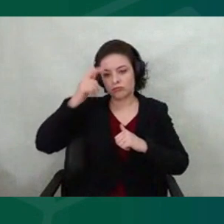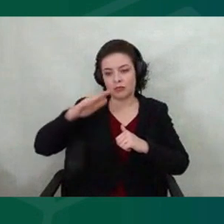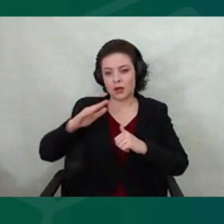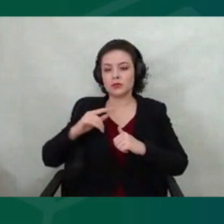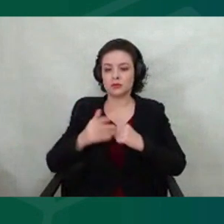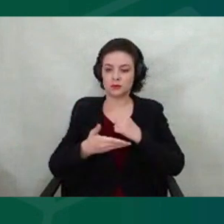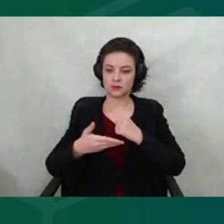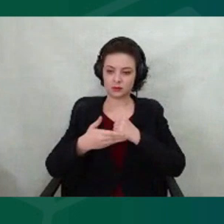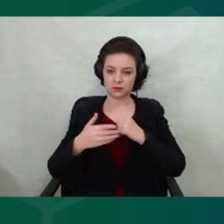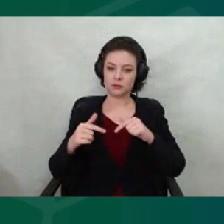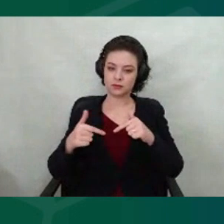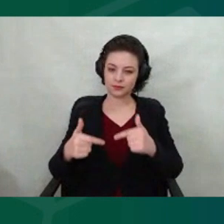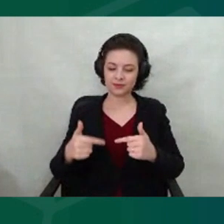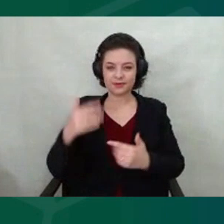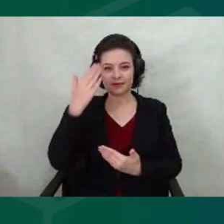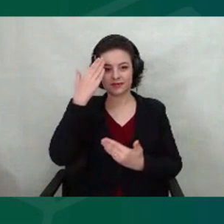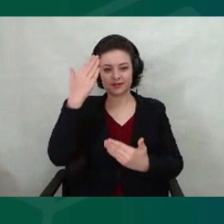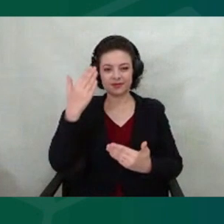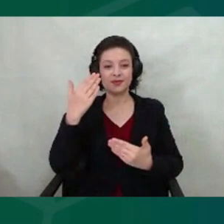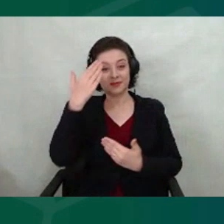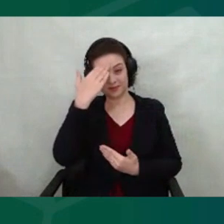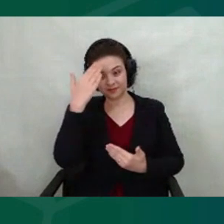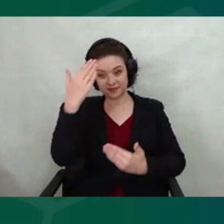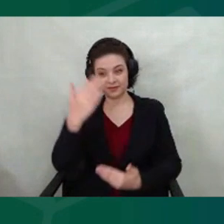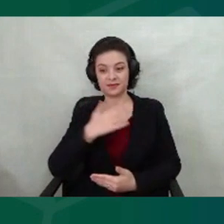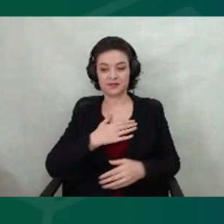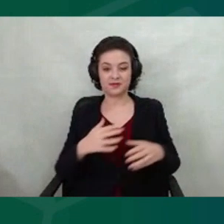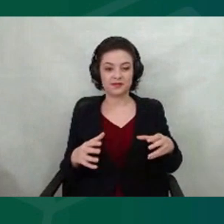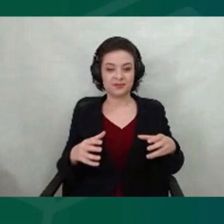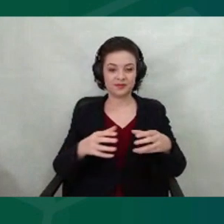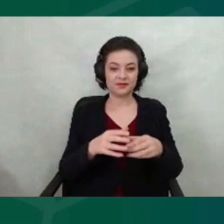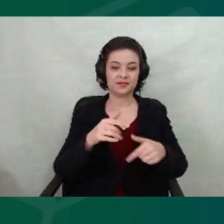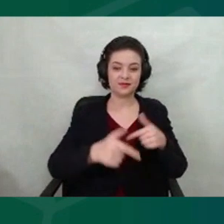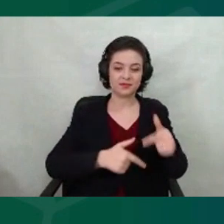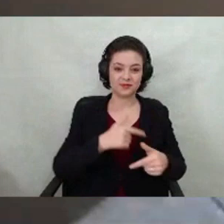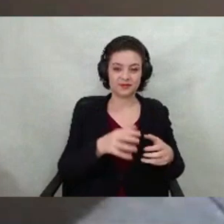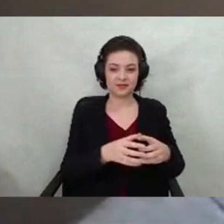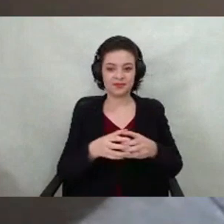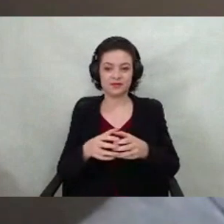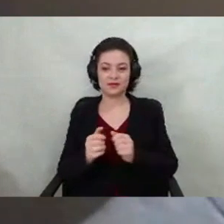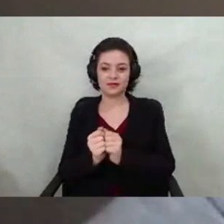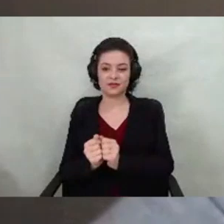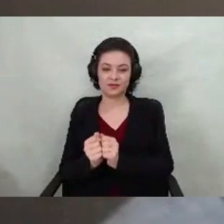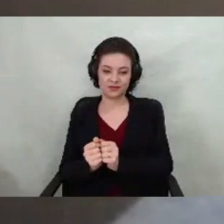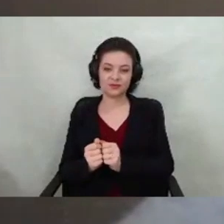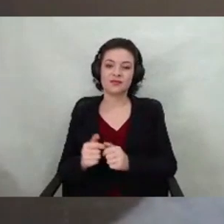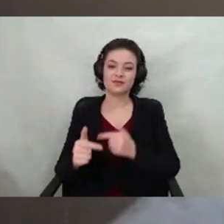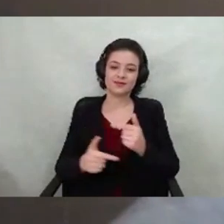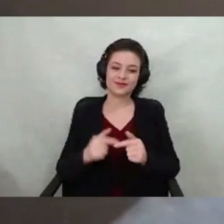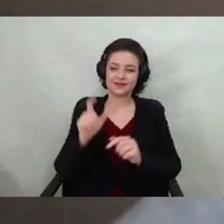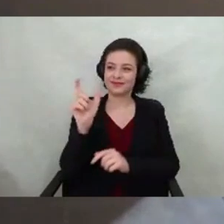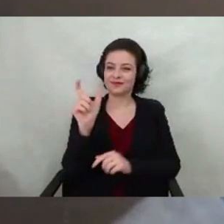Eu quero agradecer muito a minha equipe que trabalha comigo, esses são as carinhas de cada um